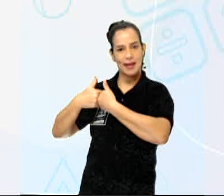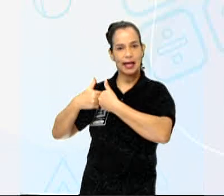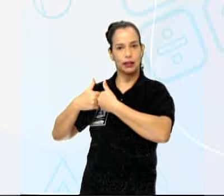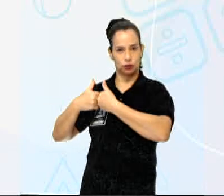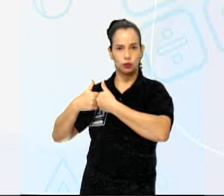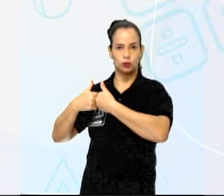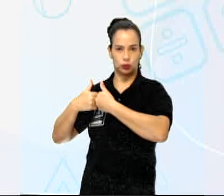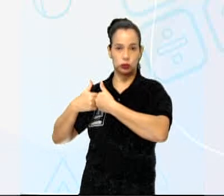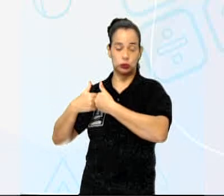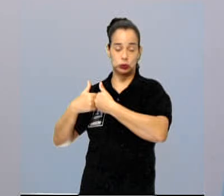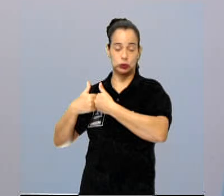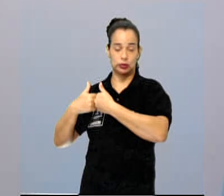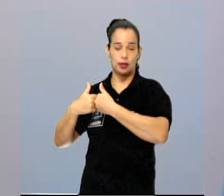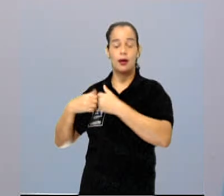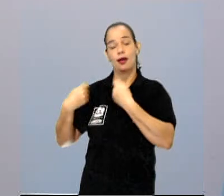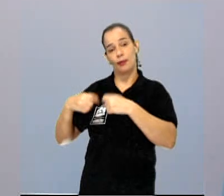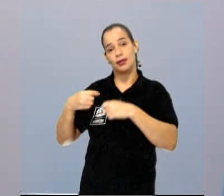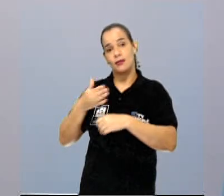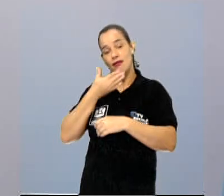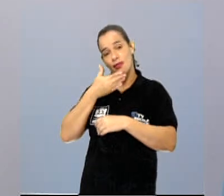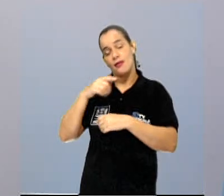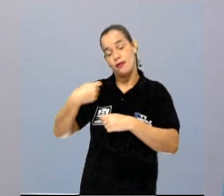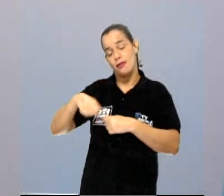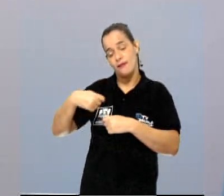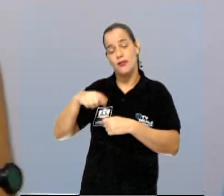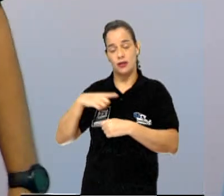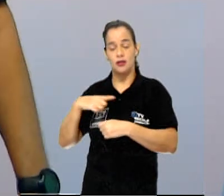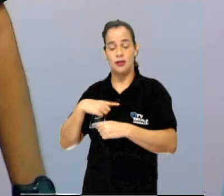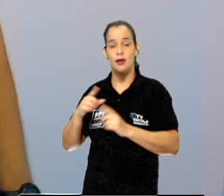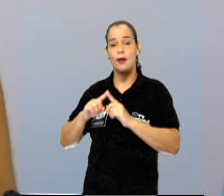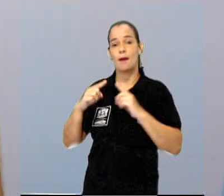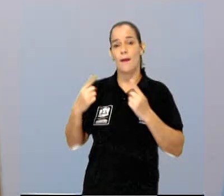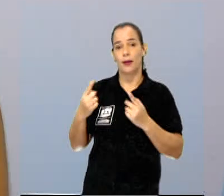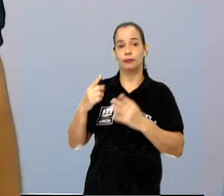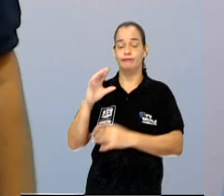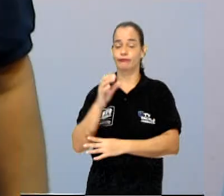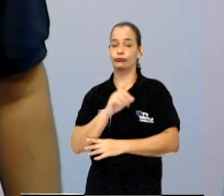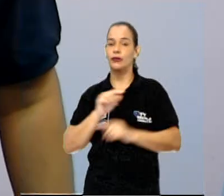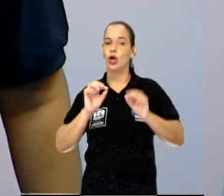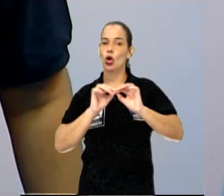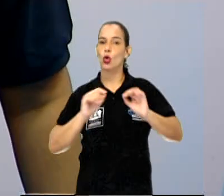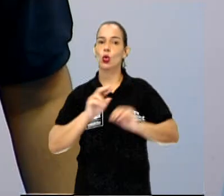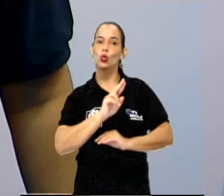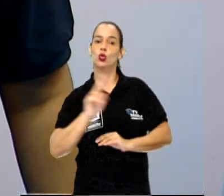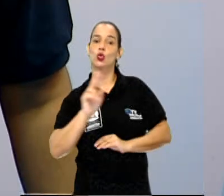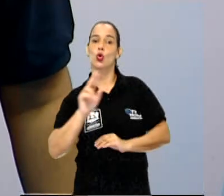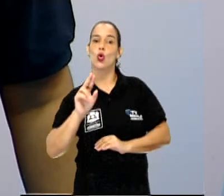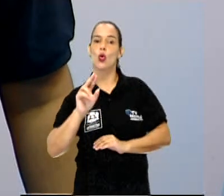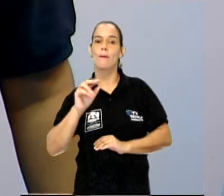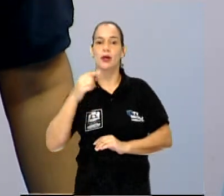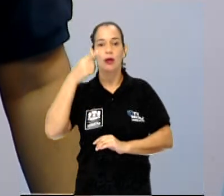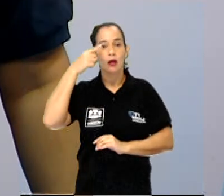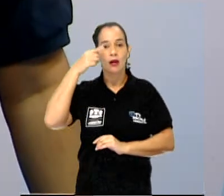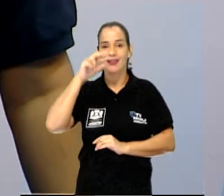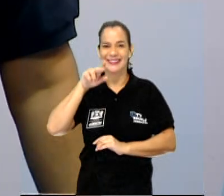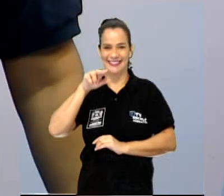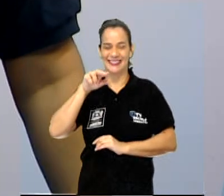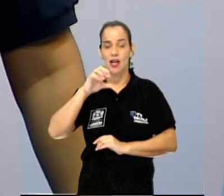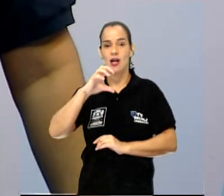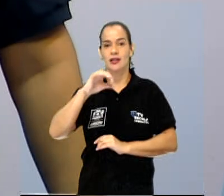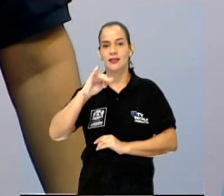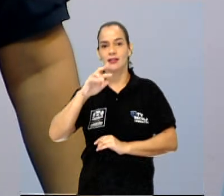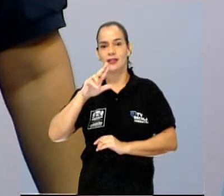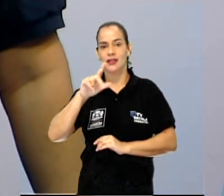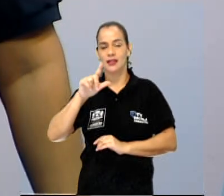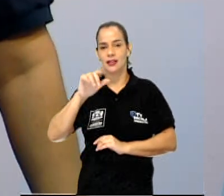perto, deveria ter pelo menos. Inclusive é chamado de mata ciliar. Olha aqui, os nossos cílios, eles protegem os